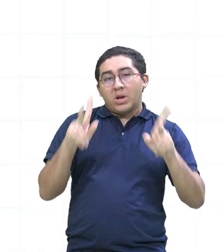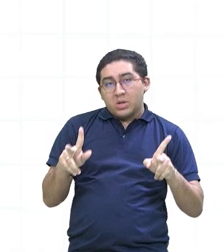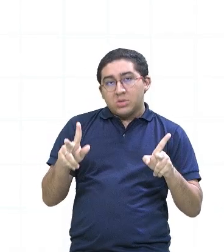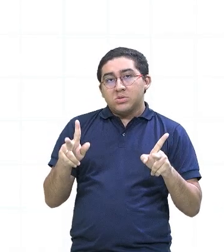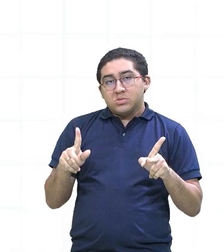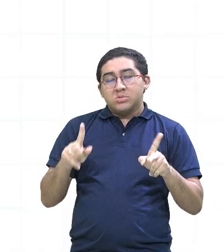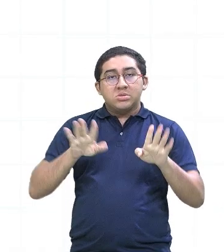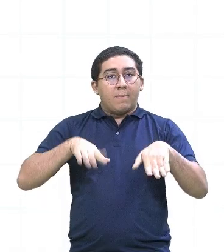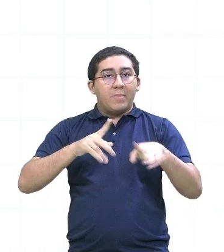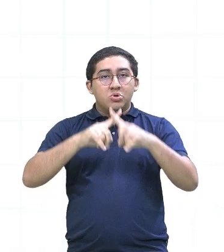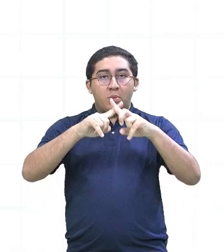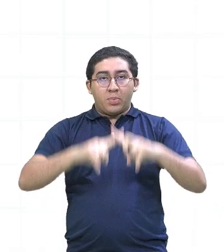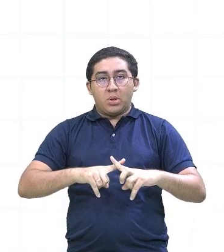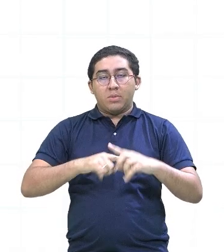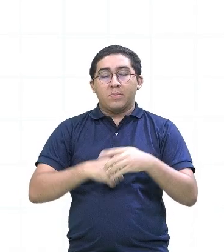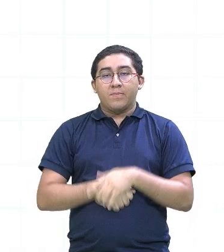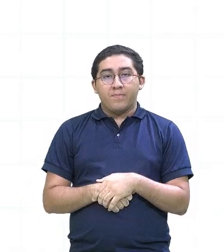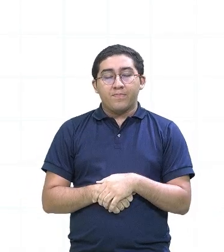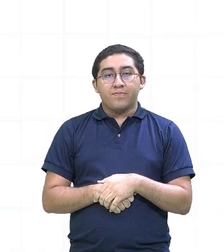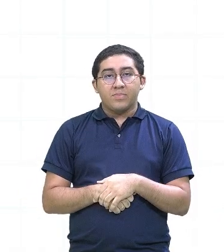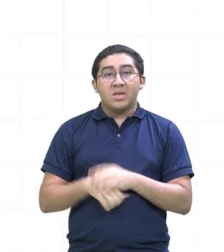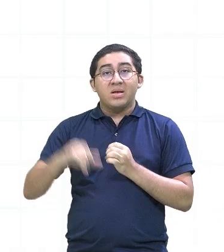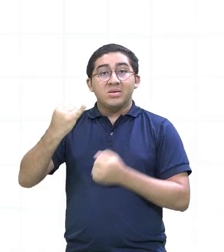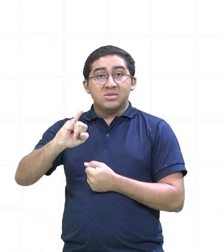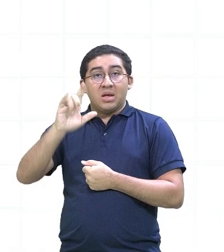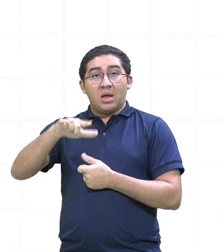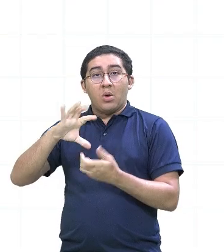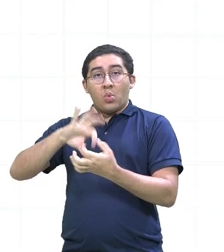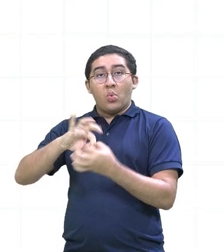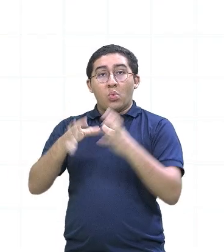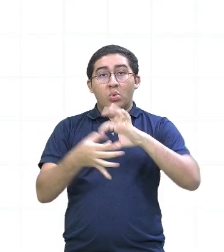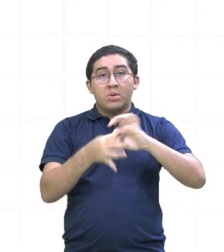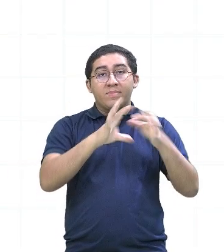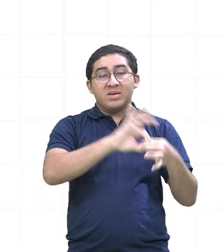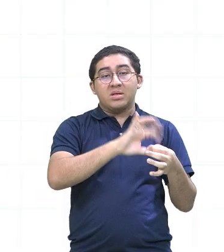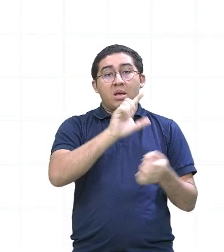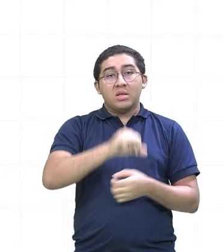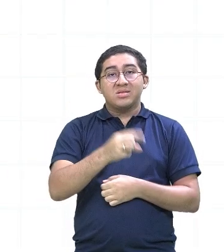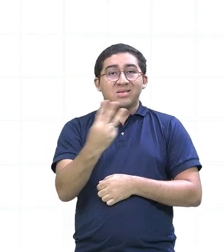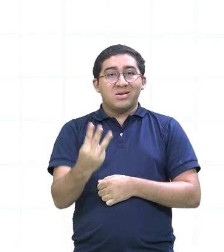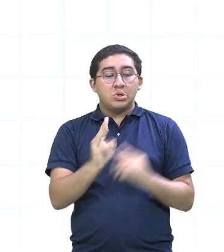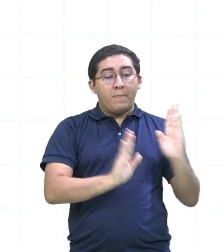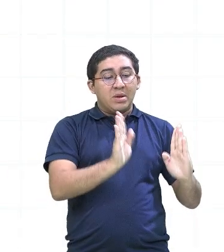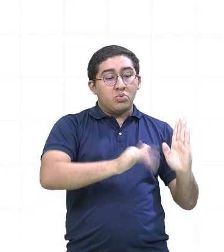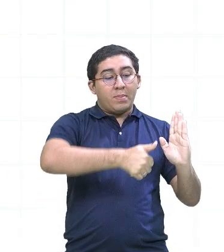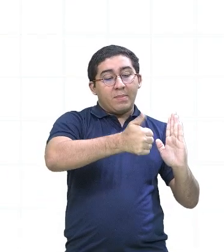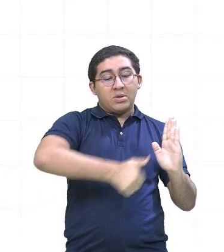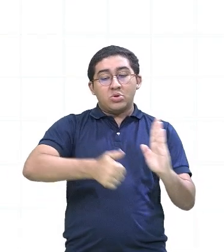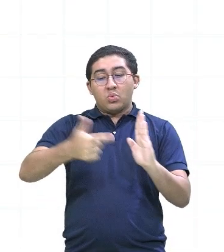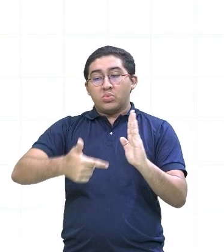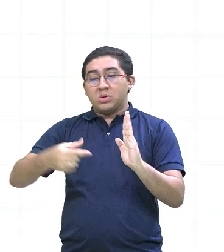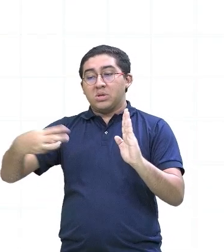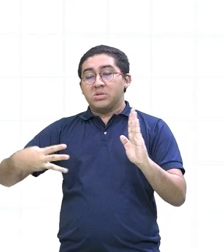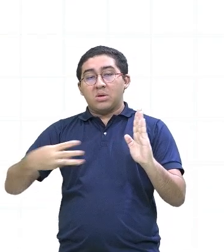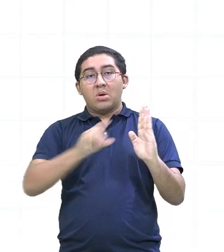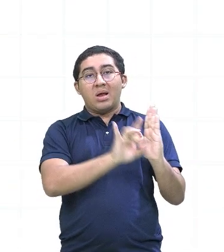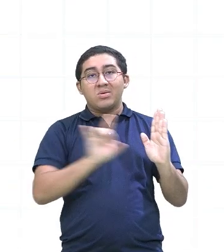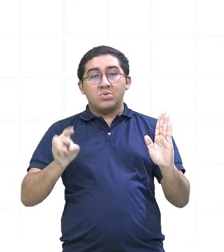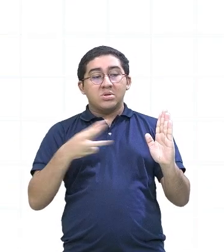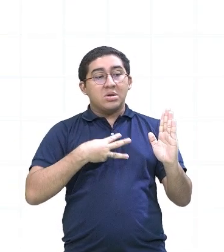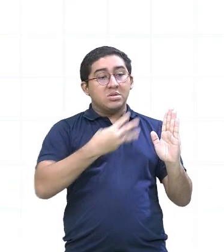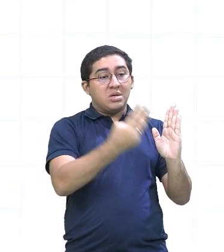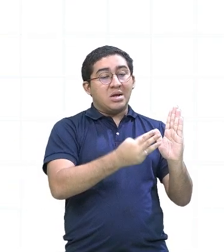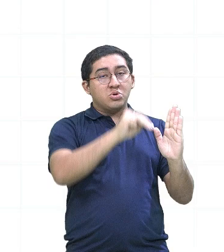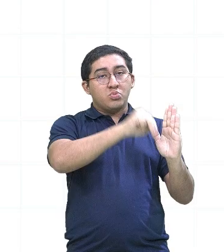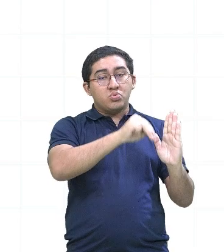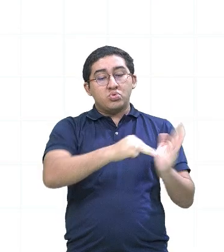campeonatos. Nas competições olímpicas, ela dura 3 rounds, cada um com 3 minutos para